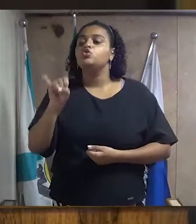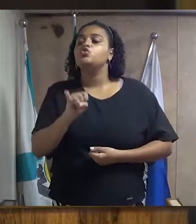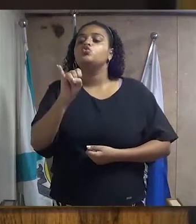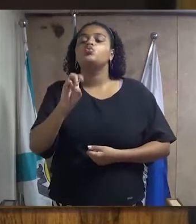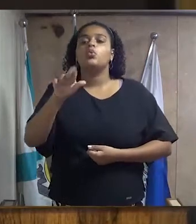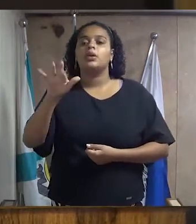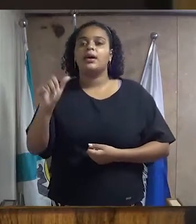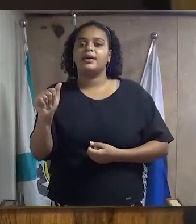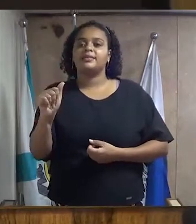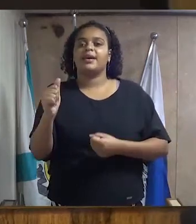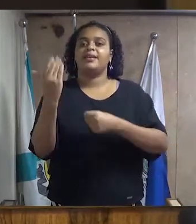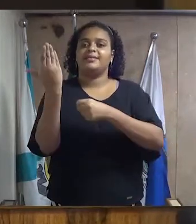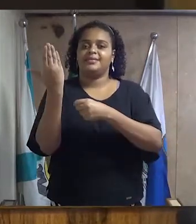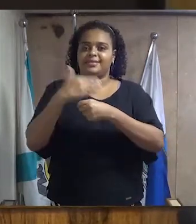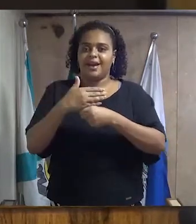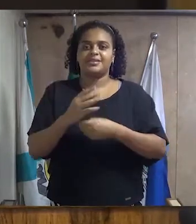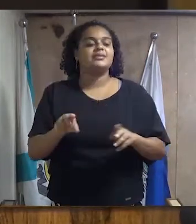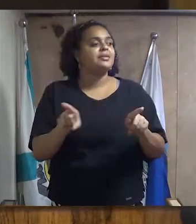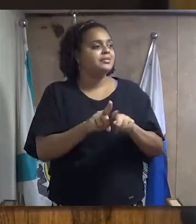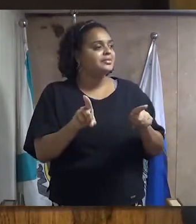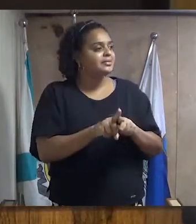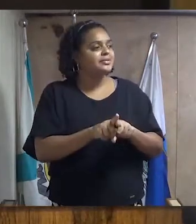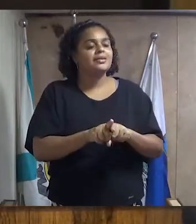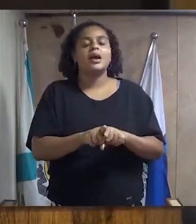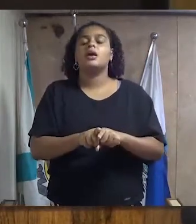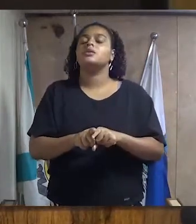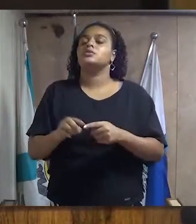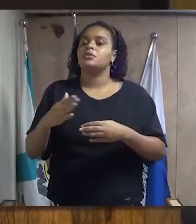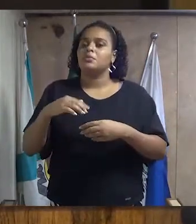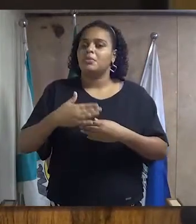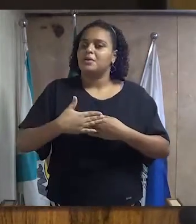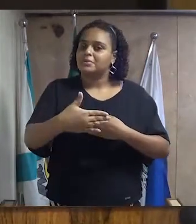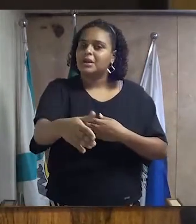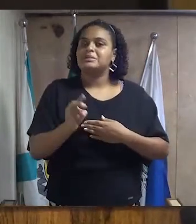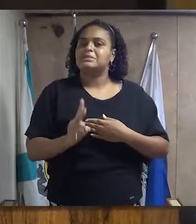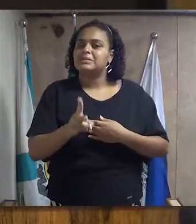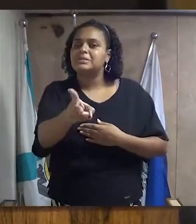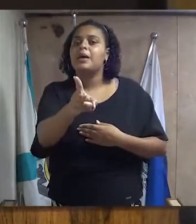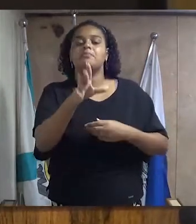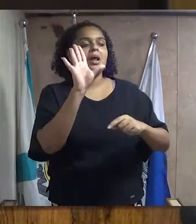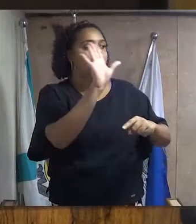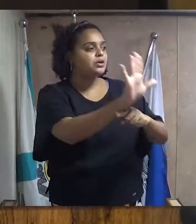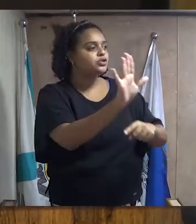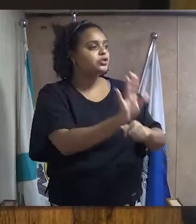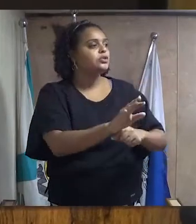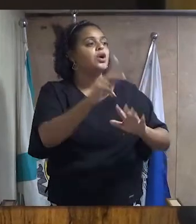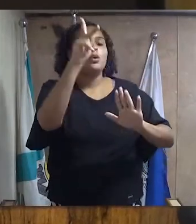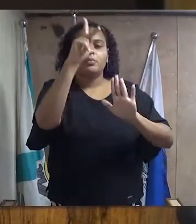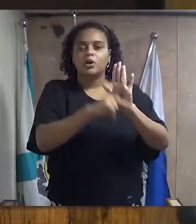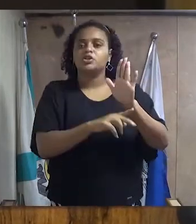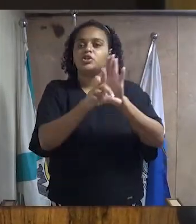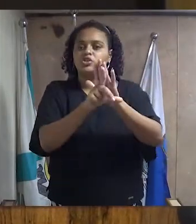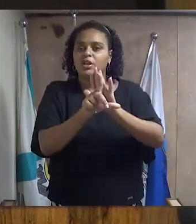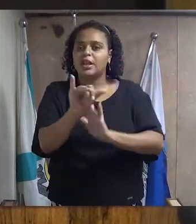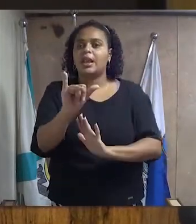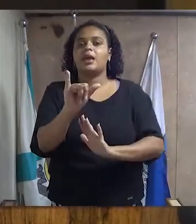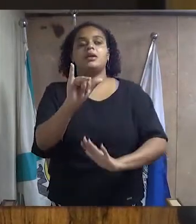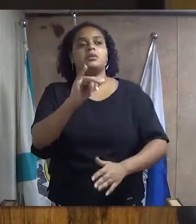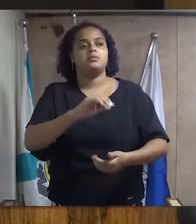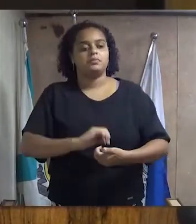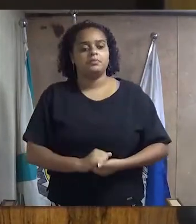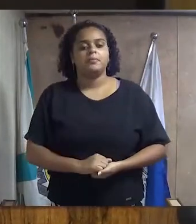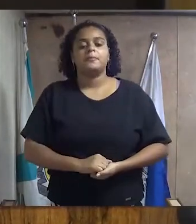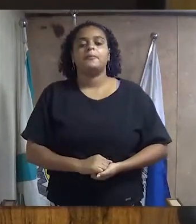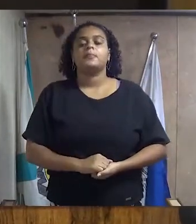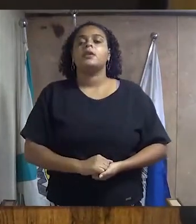Táxi, 3 mandatos consecutivos aqui nessa casa, sempre a favor dos projetos de lei que vão